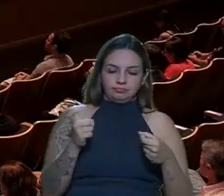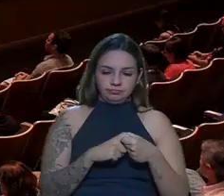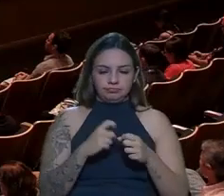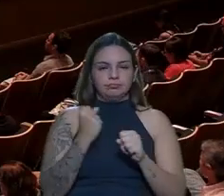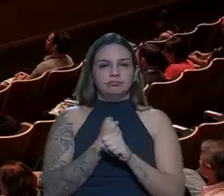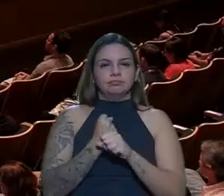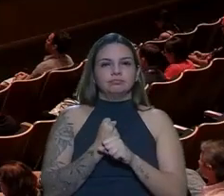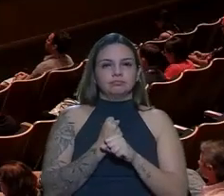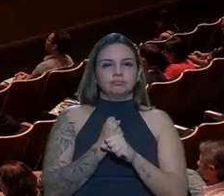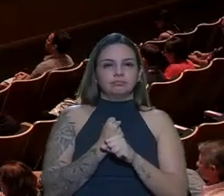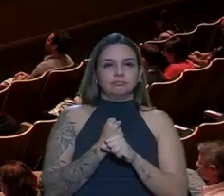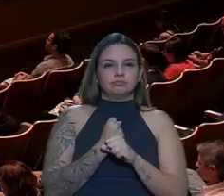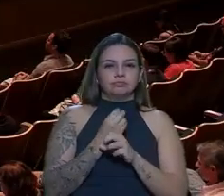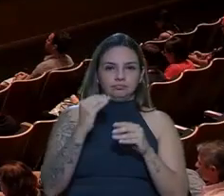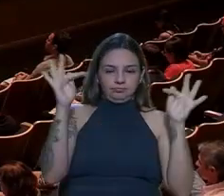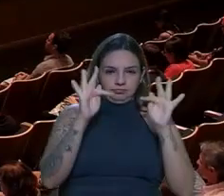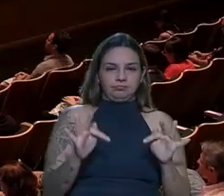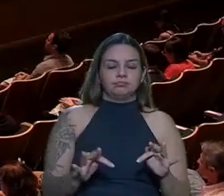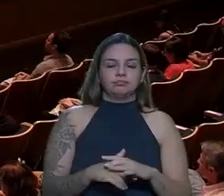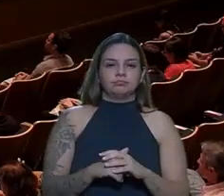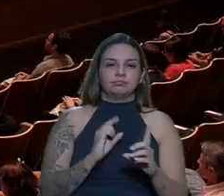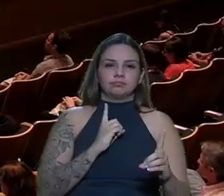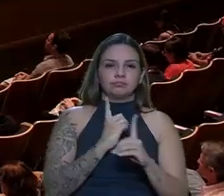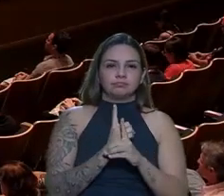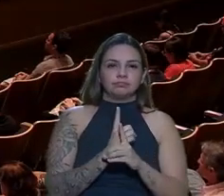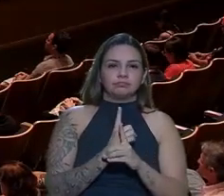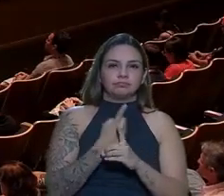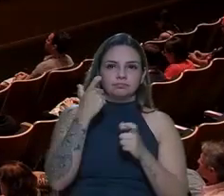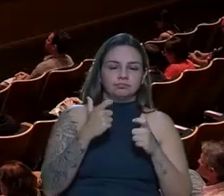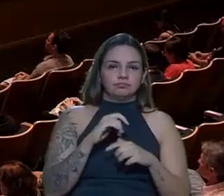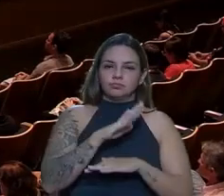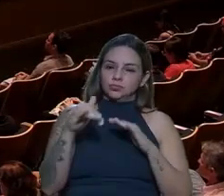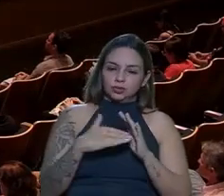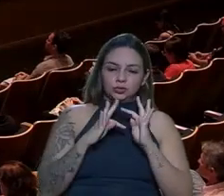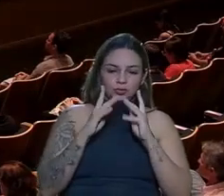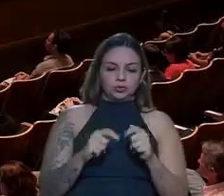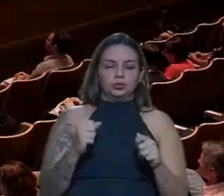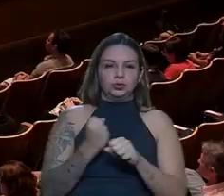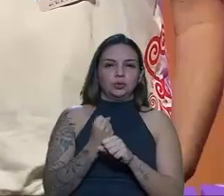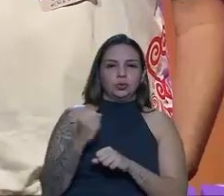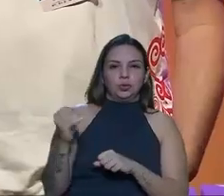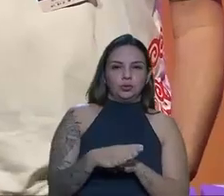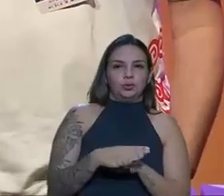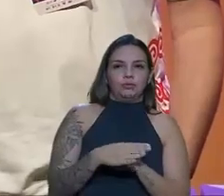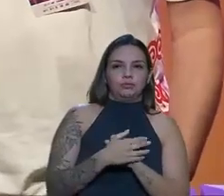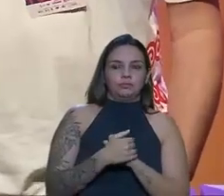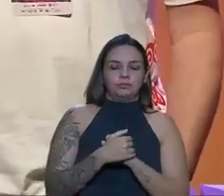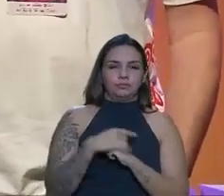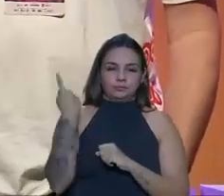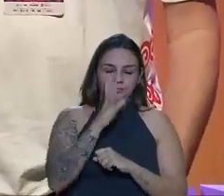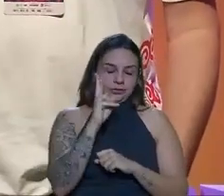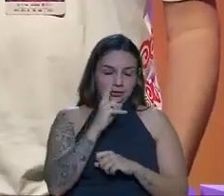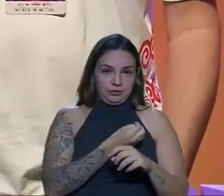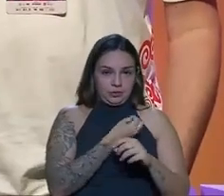que foi construída, e ficamos muito felizes de encontrar um ambiente totalmente renovado em relação ao que a